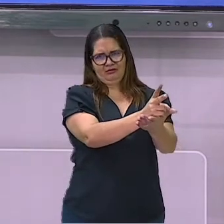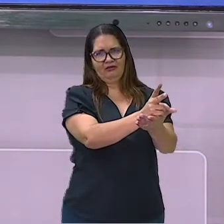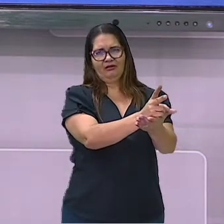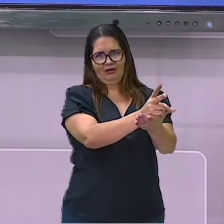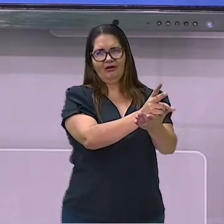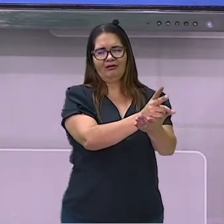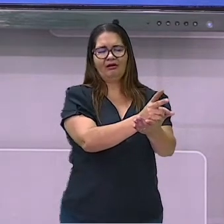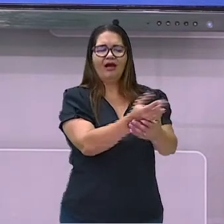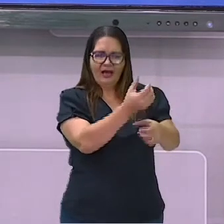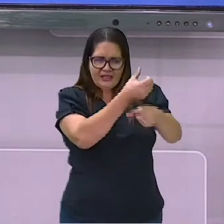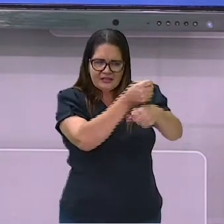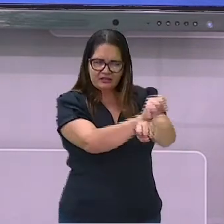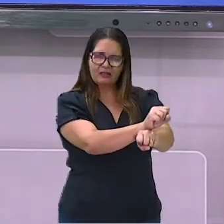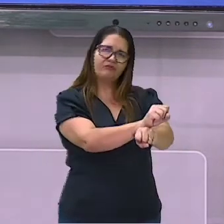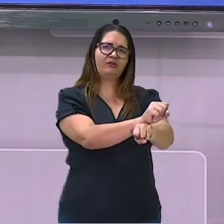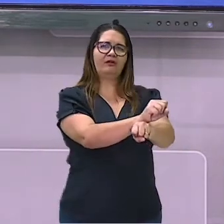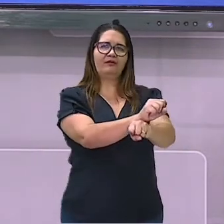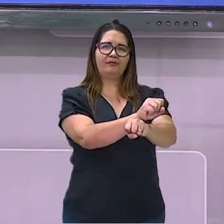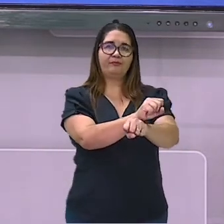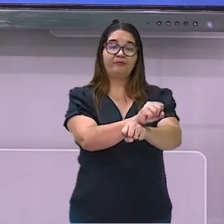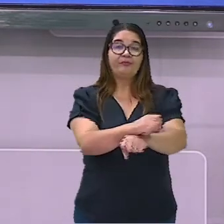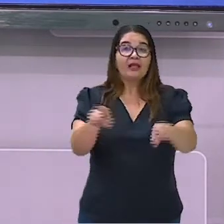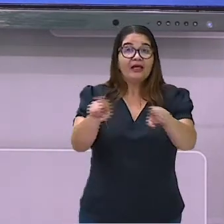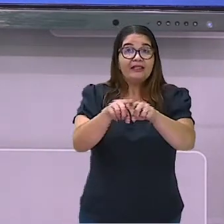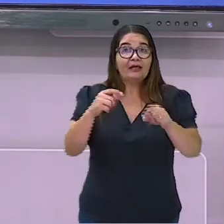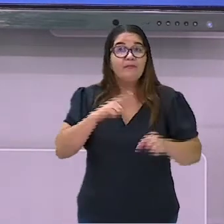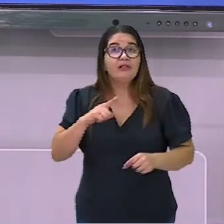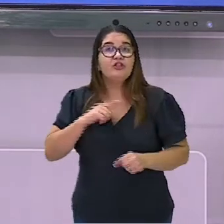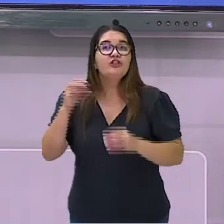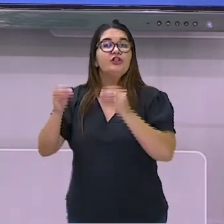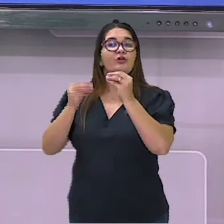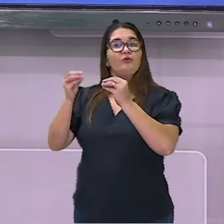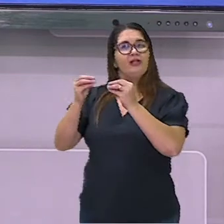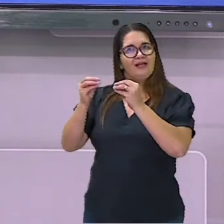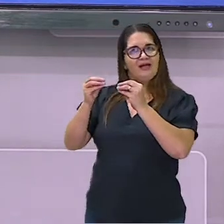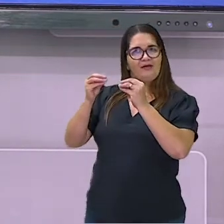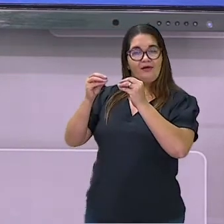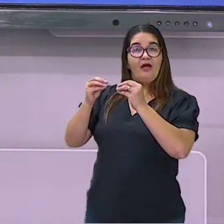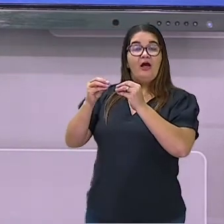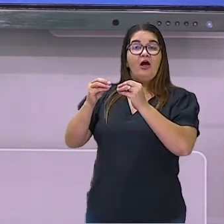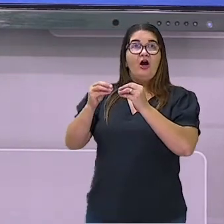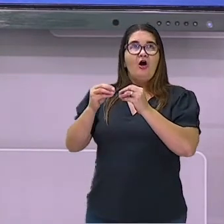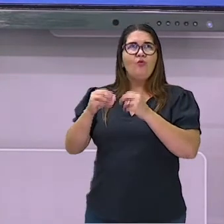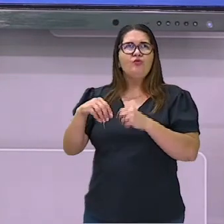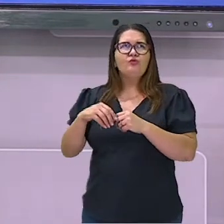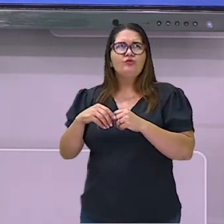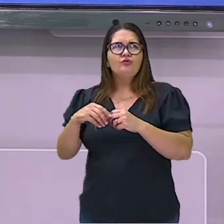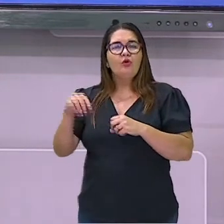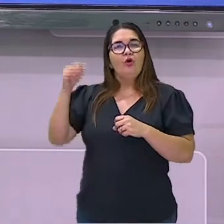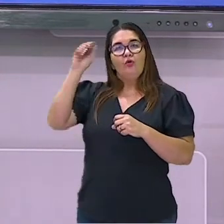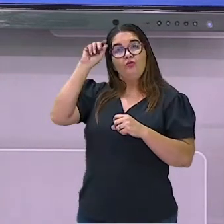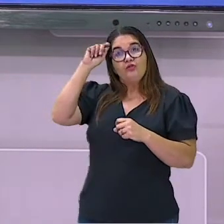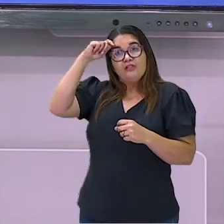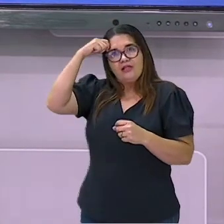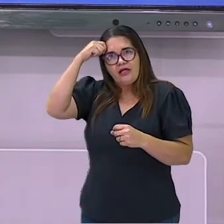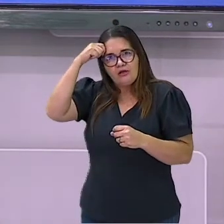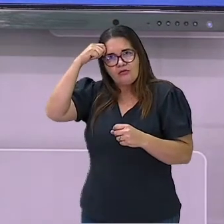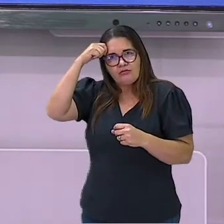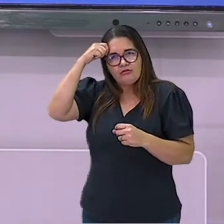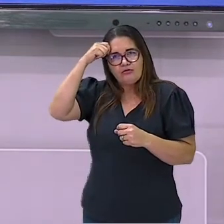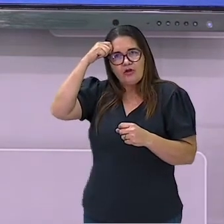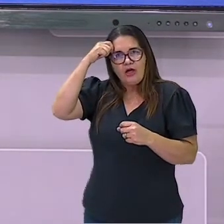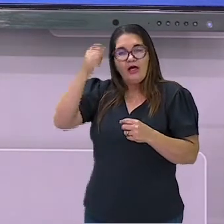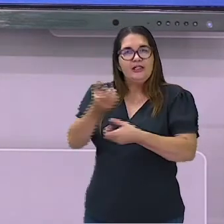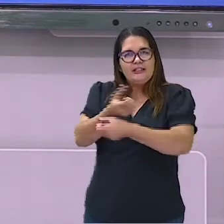de escravizados fugidos, que são chamados de quilombos. Porém, fugir dos domínios do